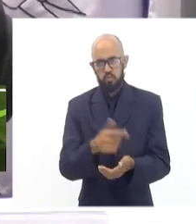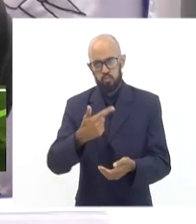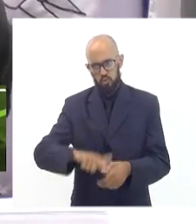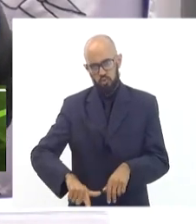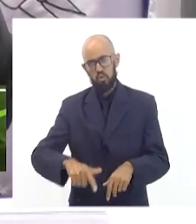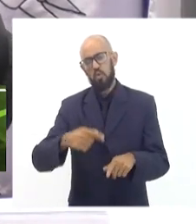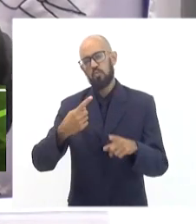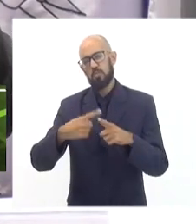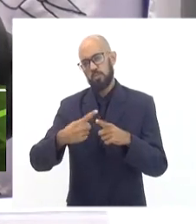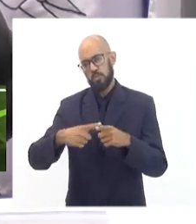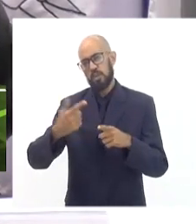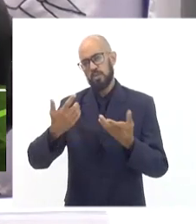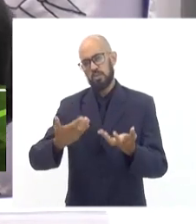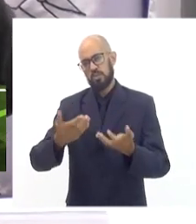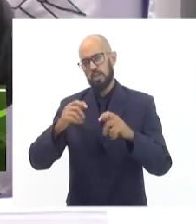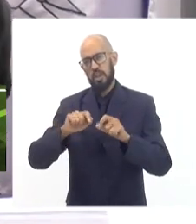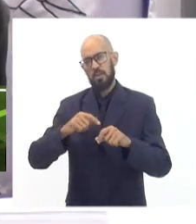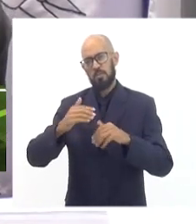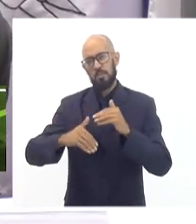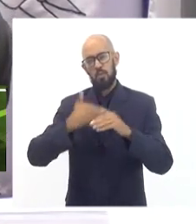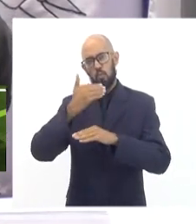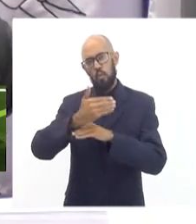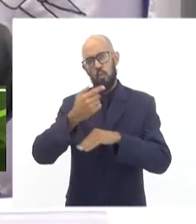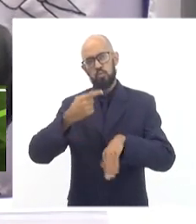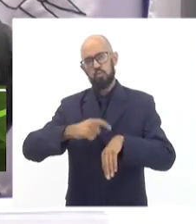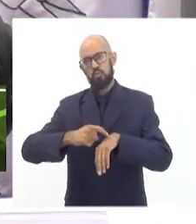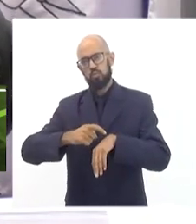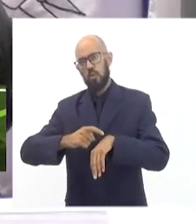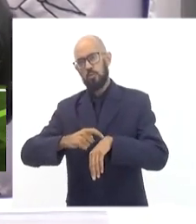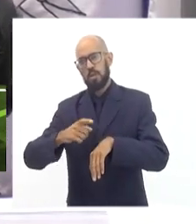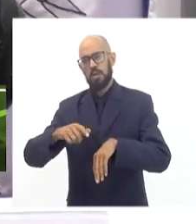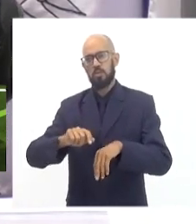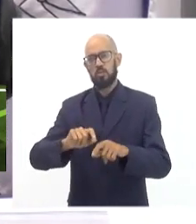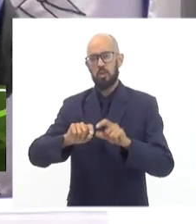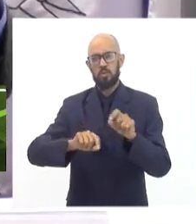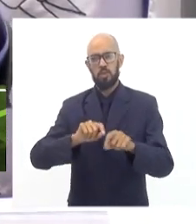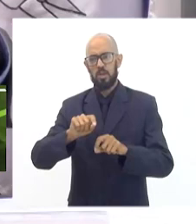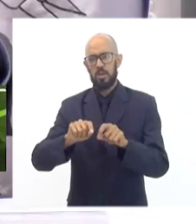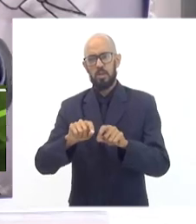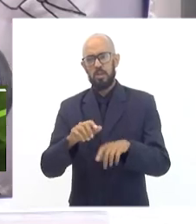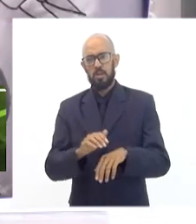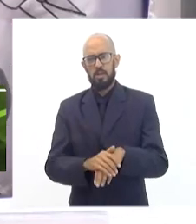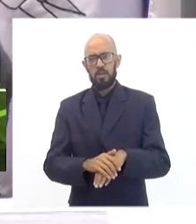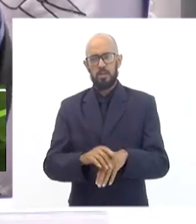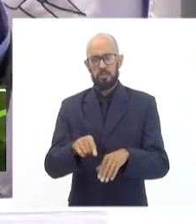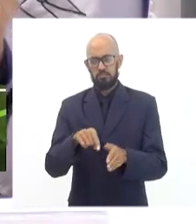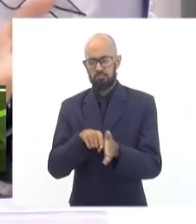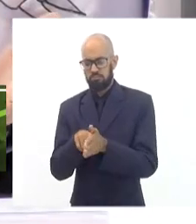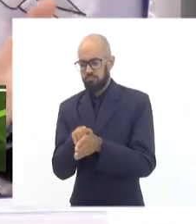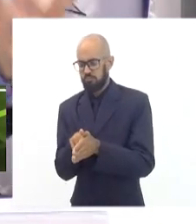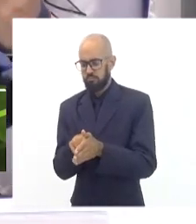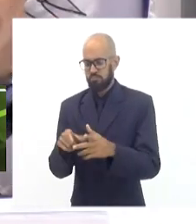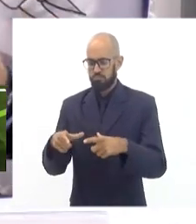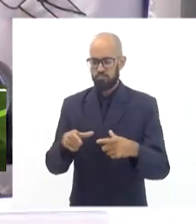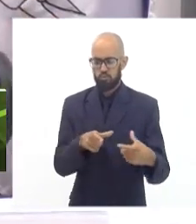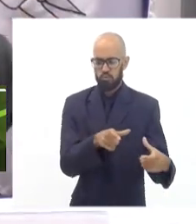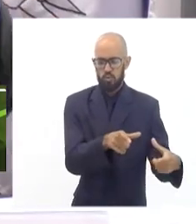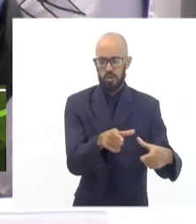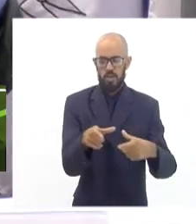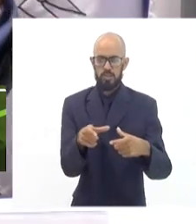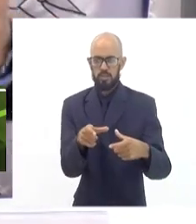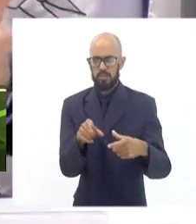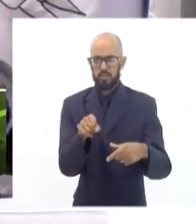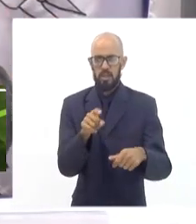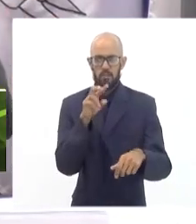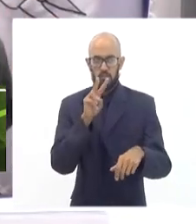porque aí a gente quer passar por uma outra fase de inspeção local na